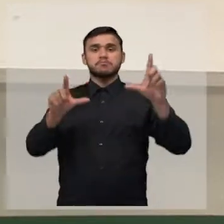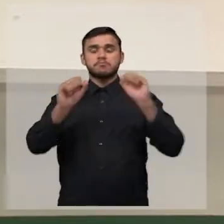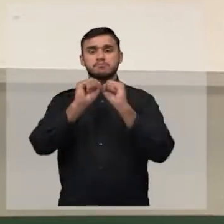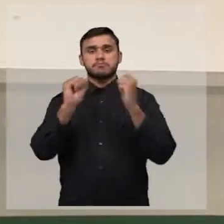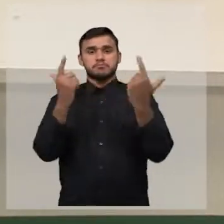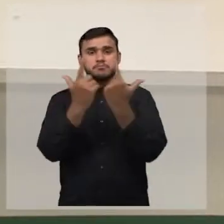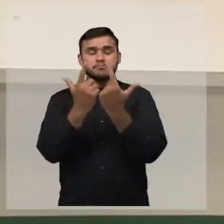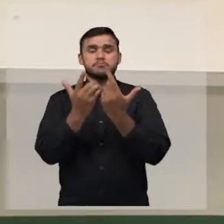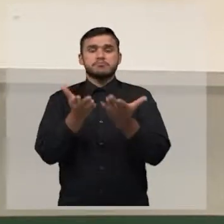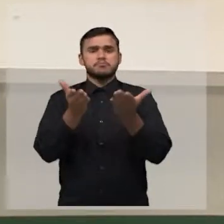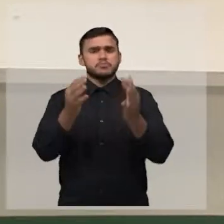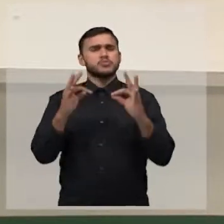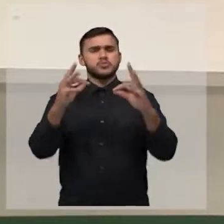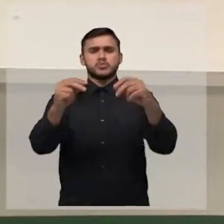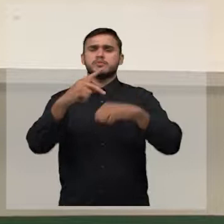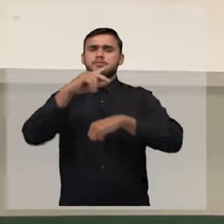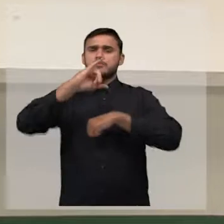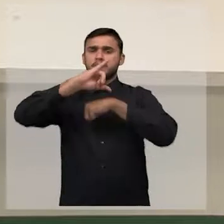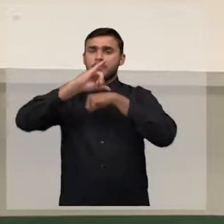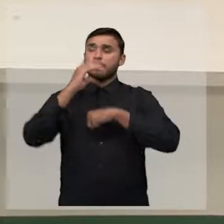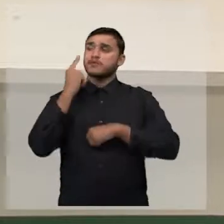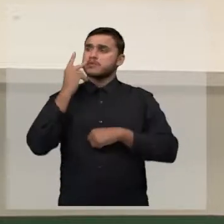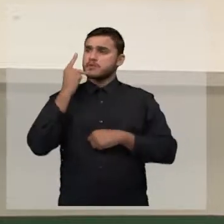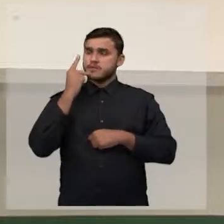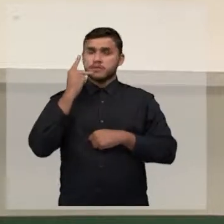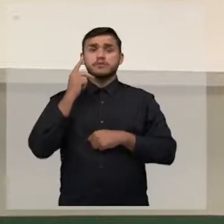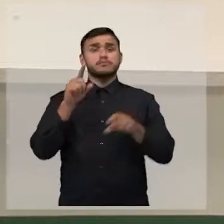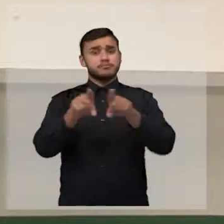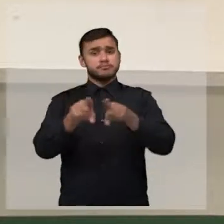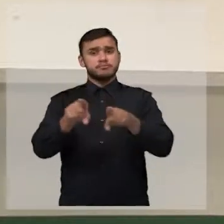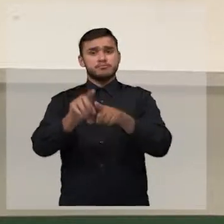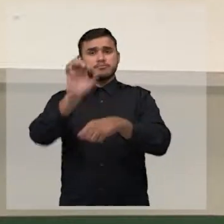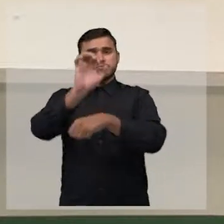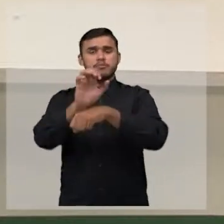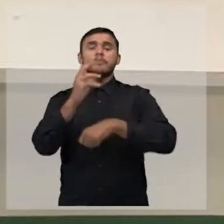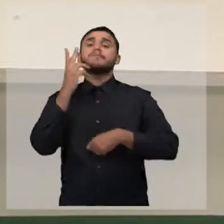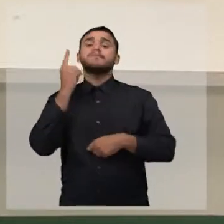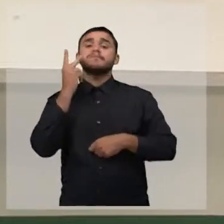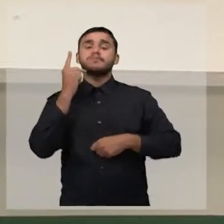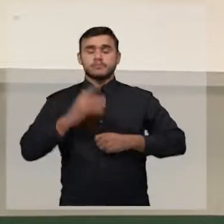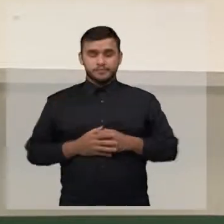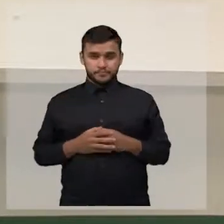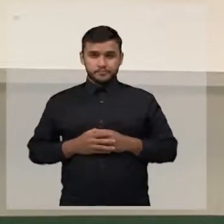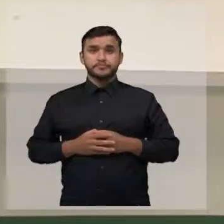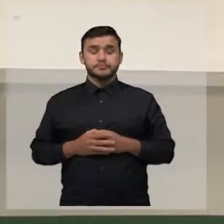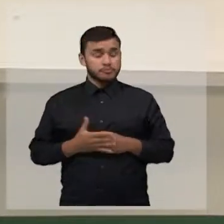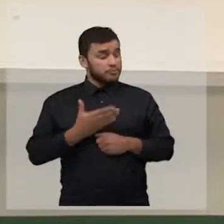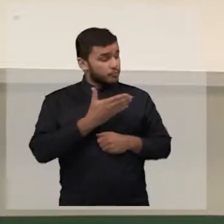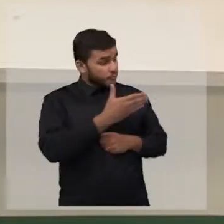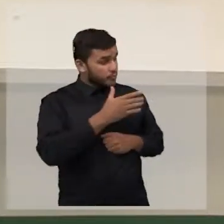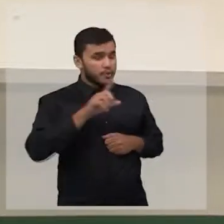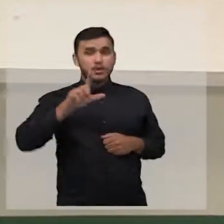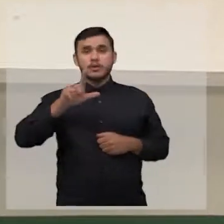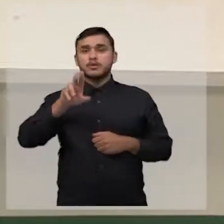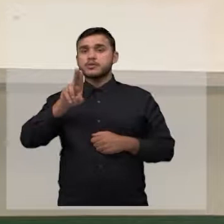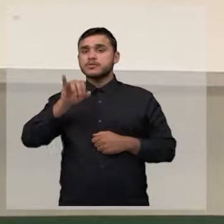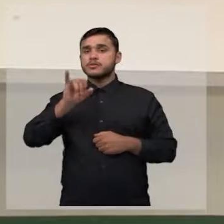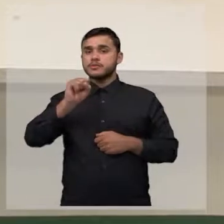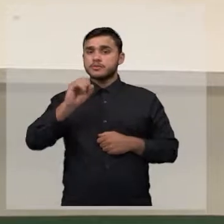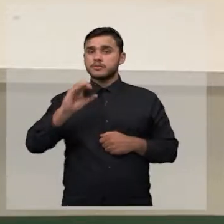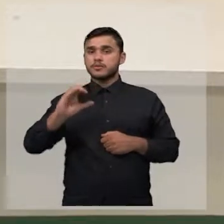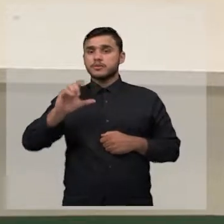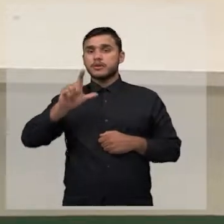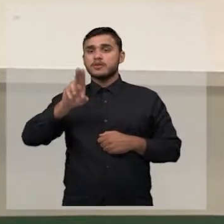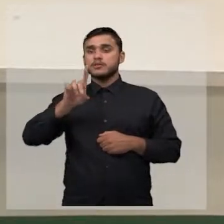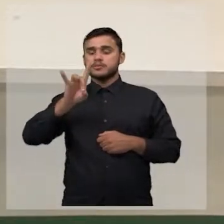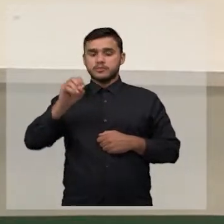em Fortaleza, região metropolitana e todo o estado do Ceará. Consultor político Luiz Cláudio Ferreira Barbosa, aproveitando a